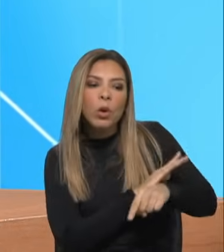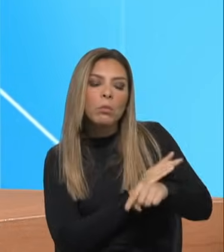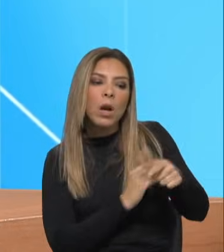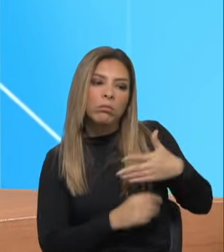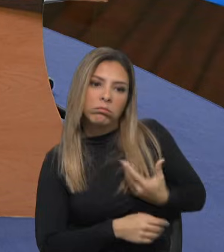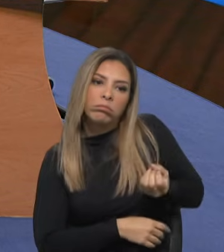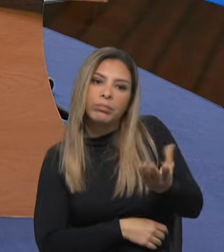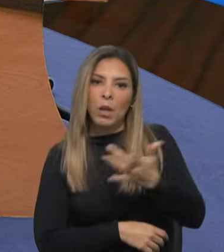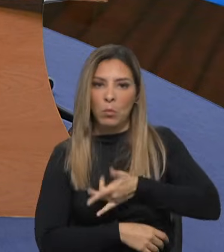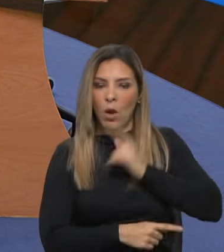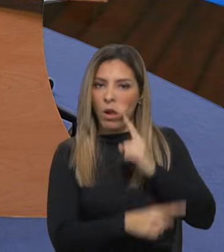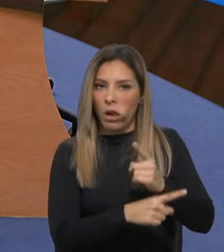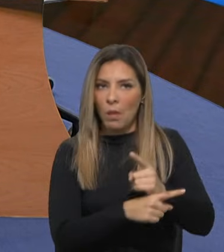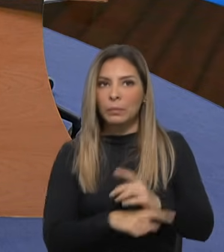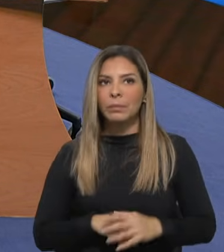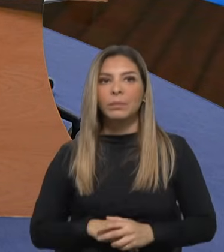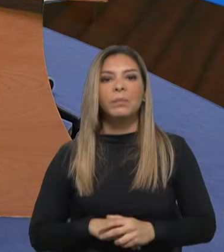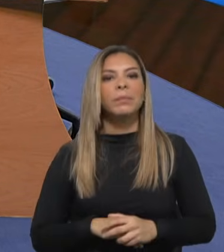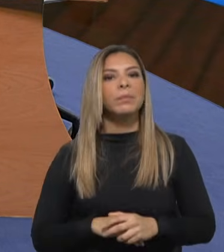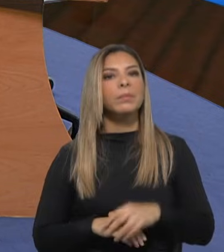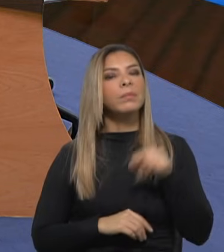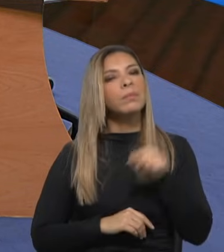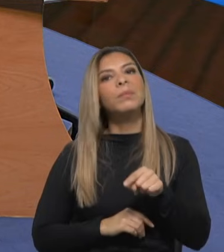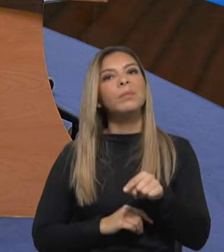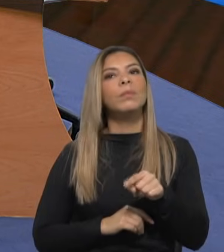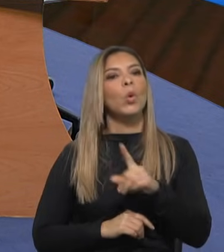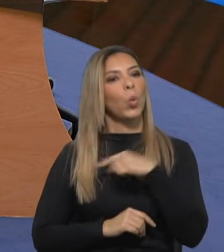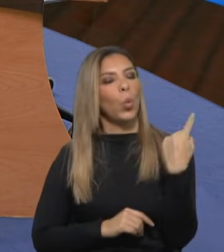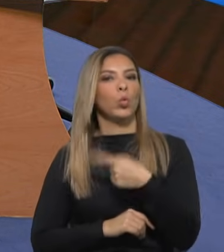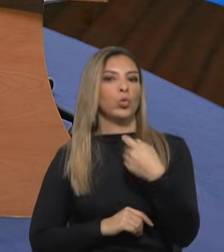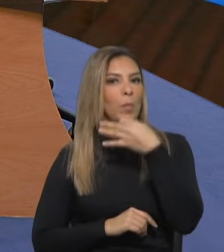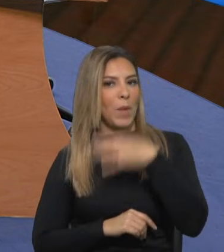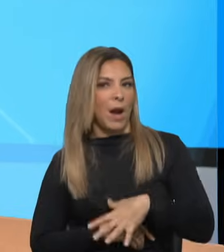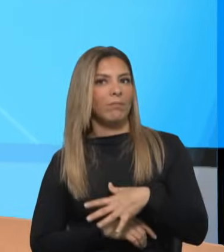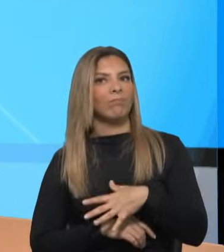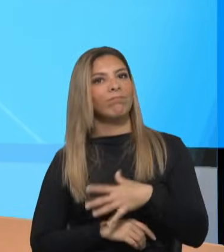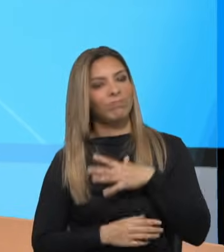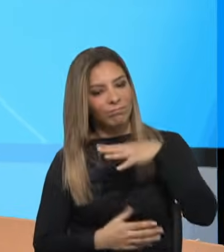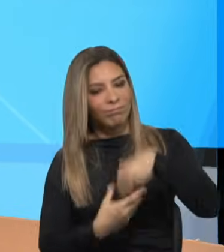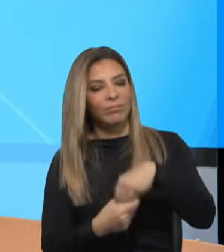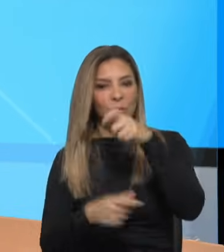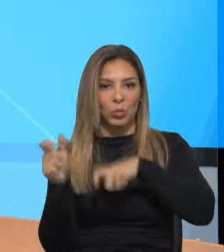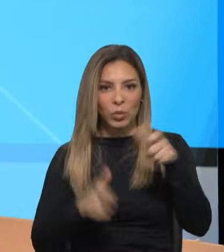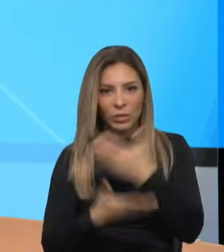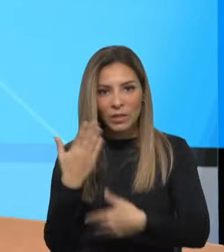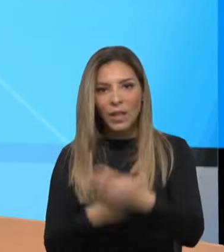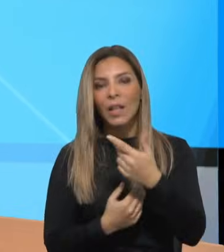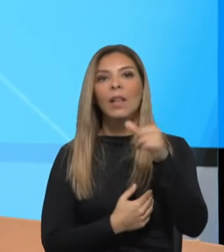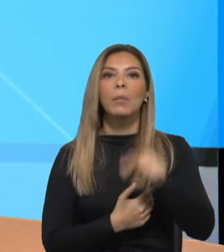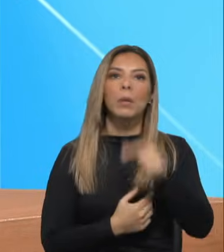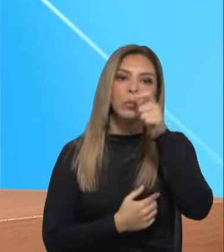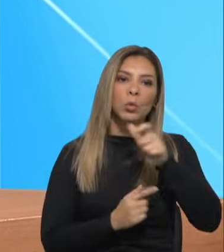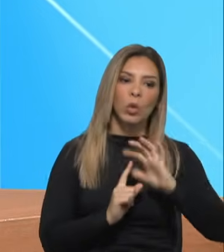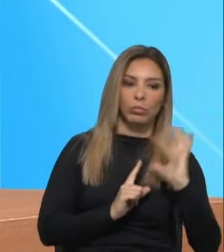esperança. Pois é um momento para ser vivido por todos, desde a pessoa com deficiência, mas também aqueles que gravitam à